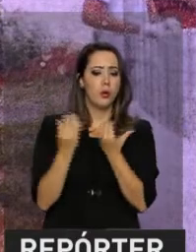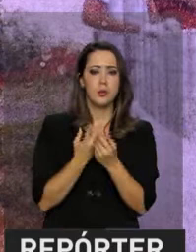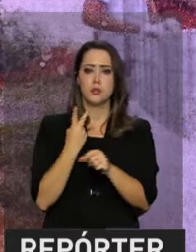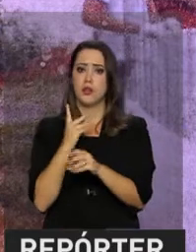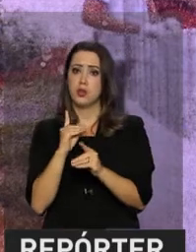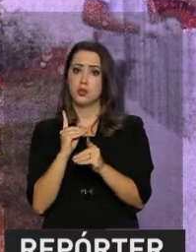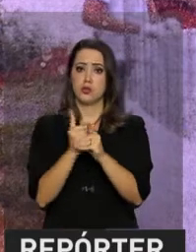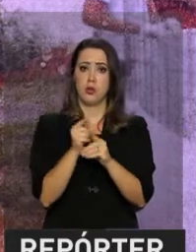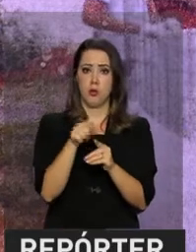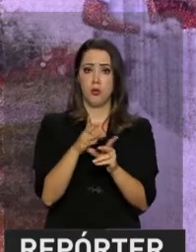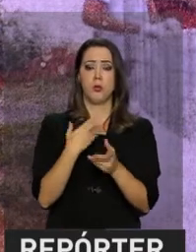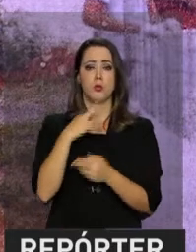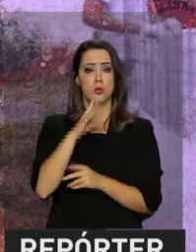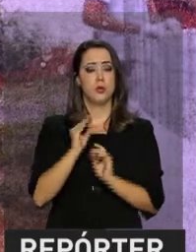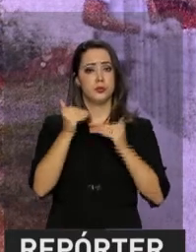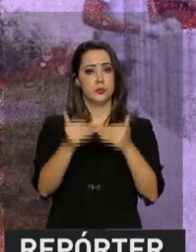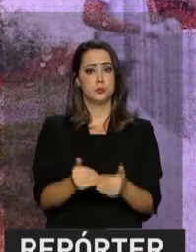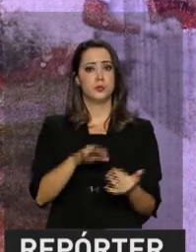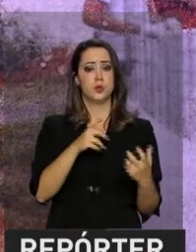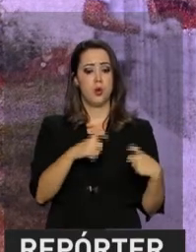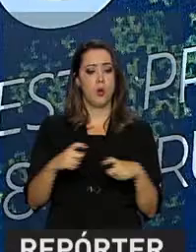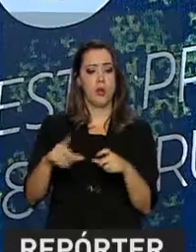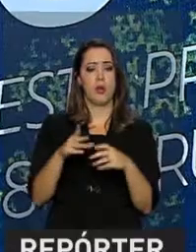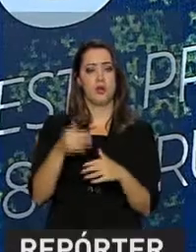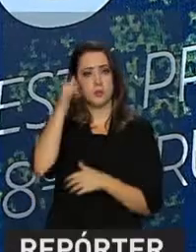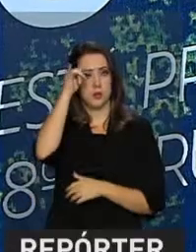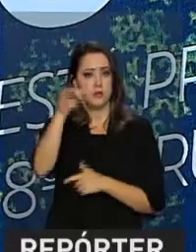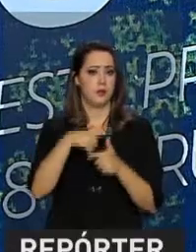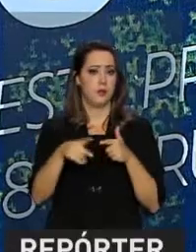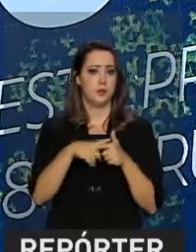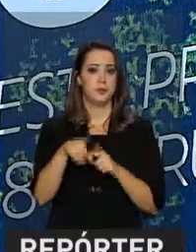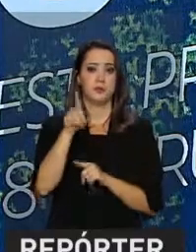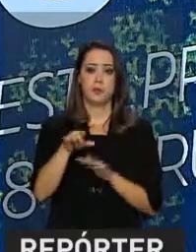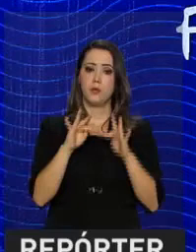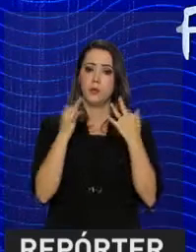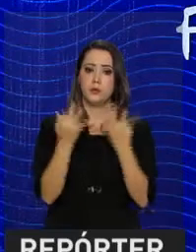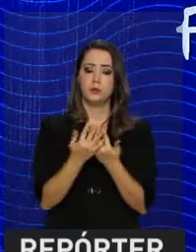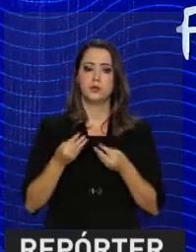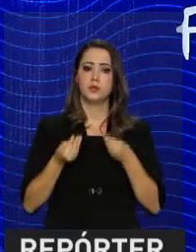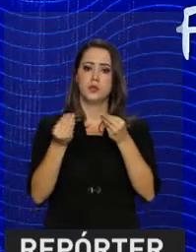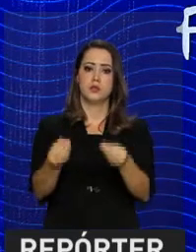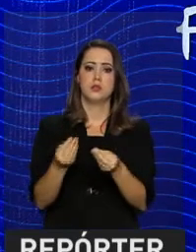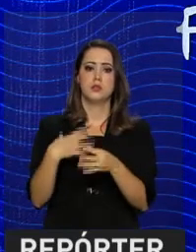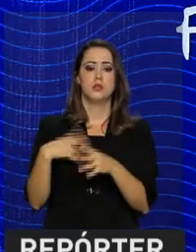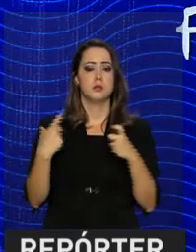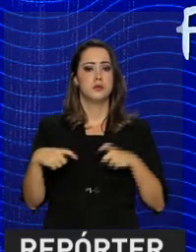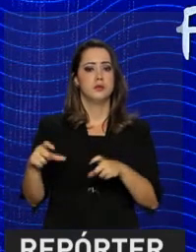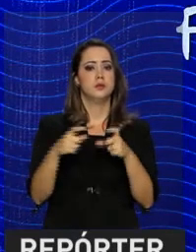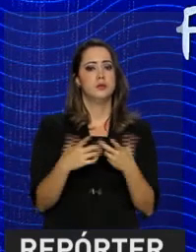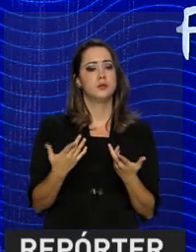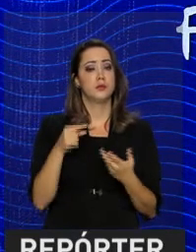esses desafios globais em uma escala local é o que o fórum mundial da água quer trazer como espaço